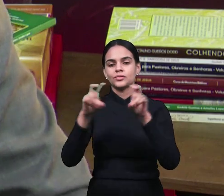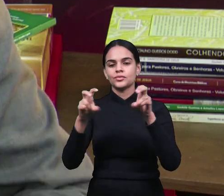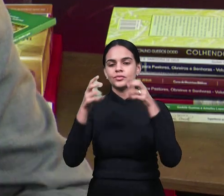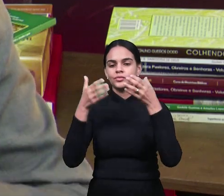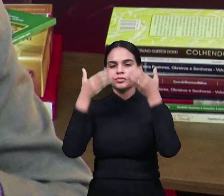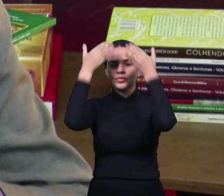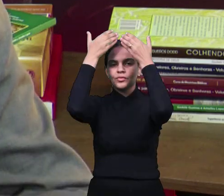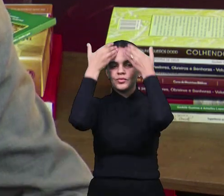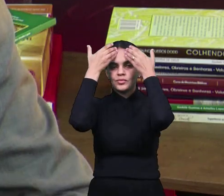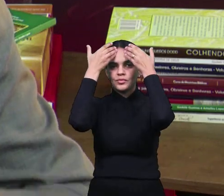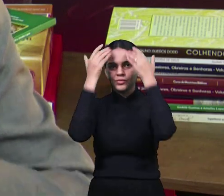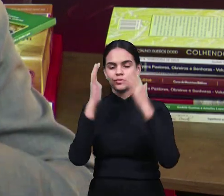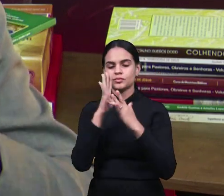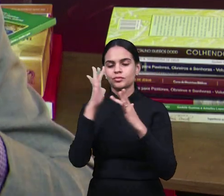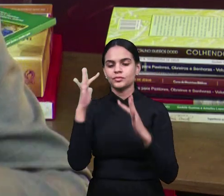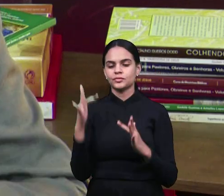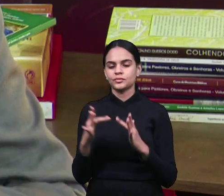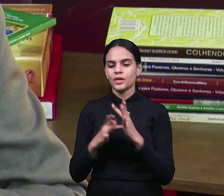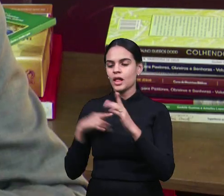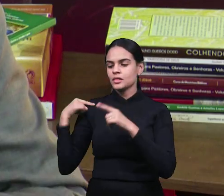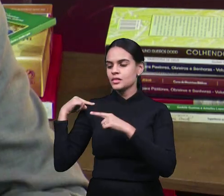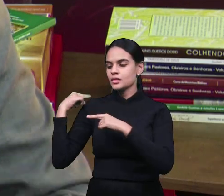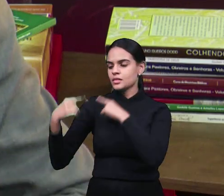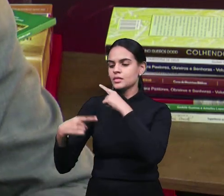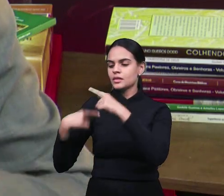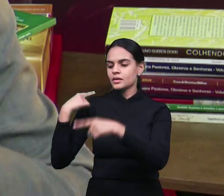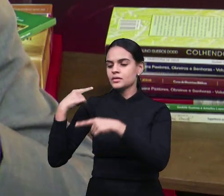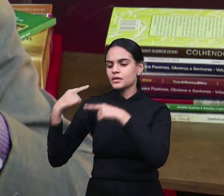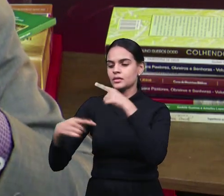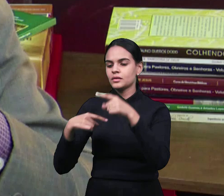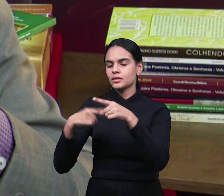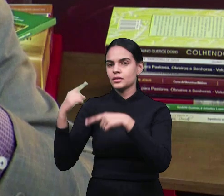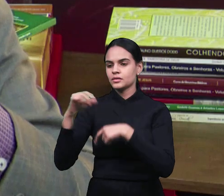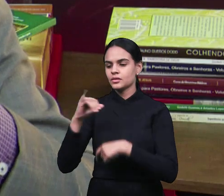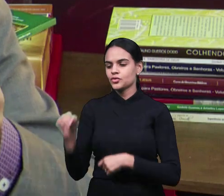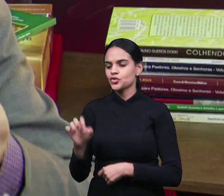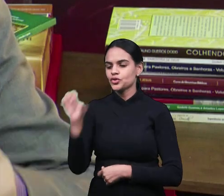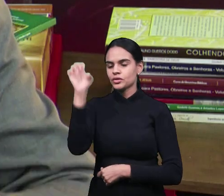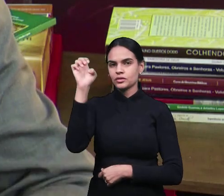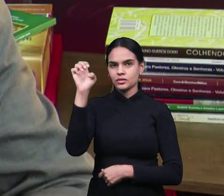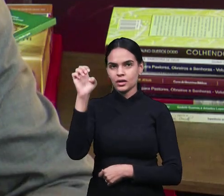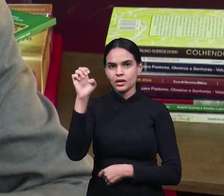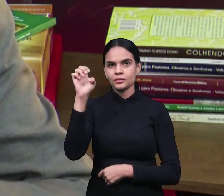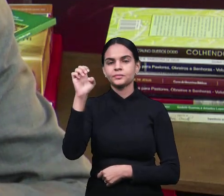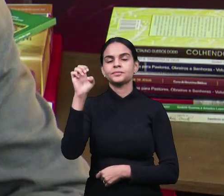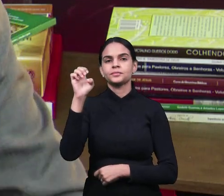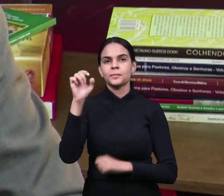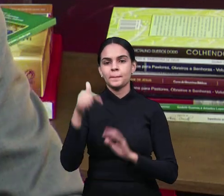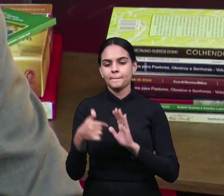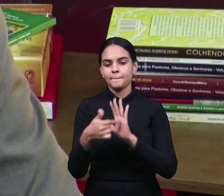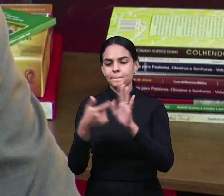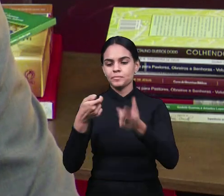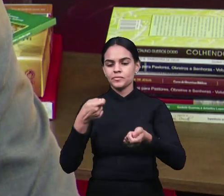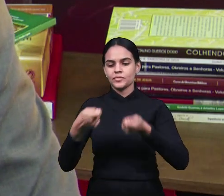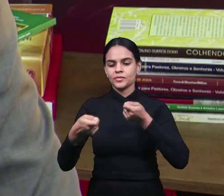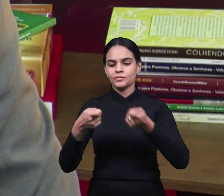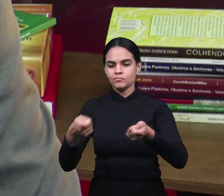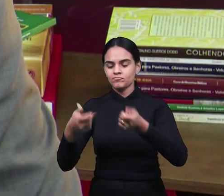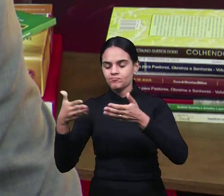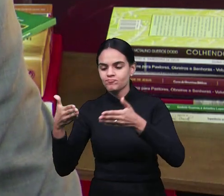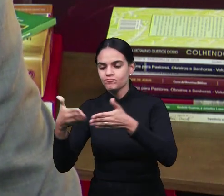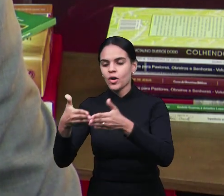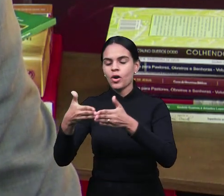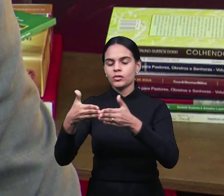nascerá do tronco de Jessé, toda essa operação ali, né? O seu governo, apontando para o Senhor Jesus.